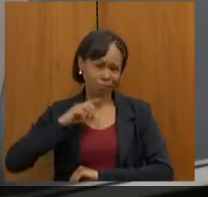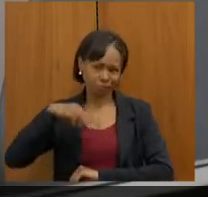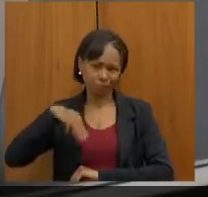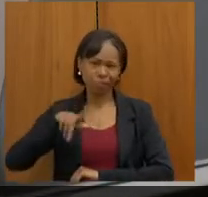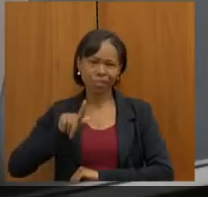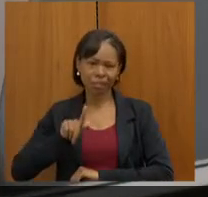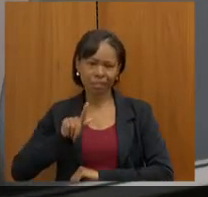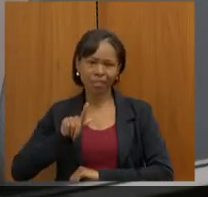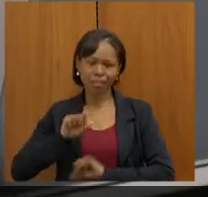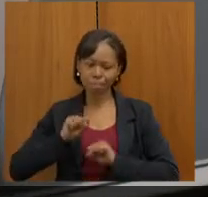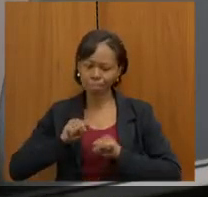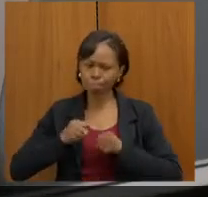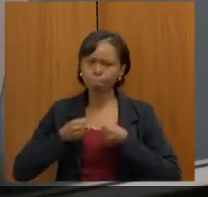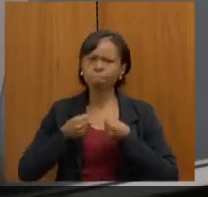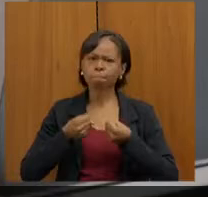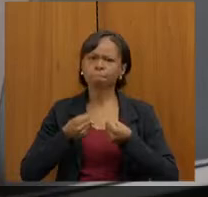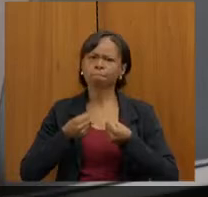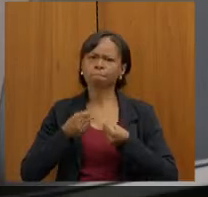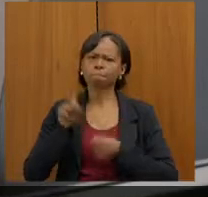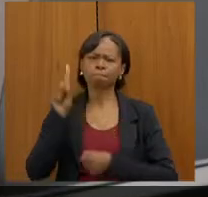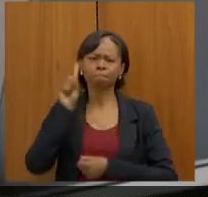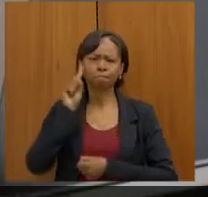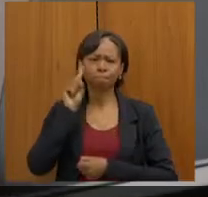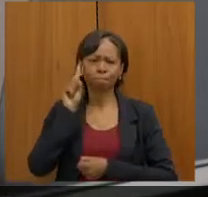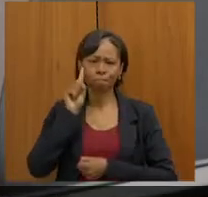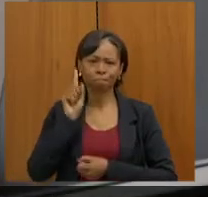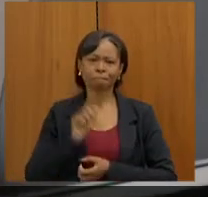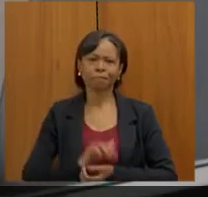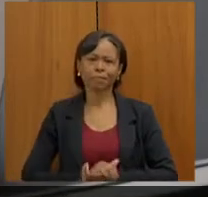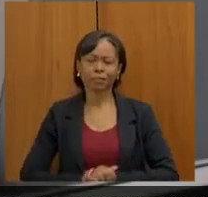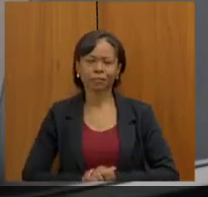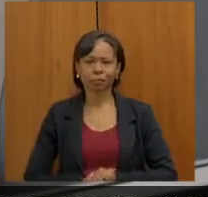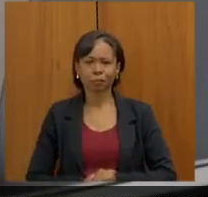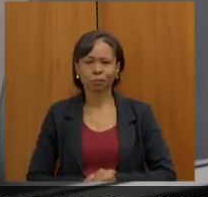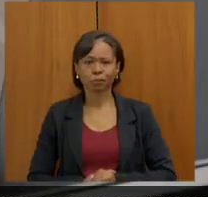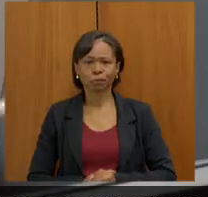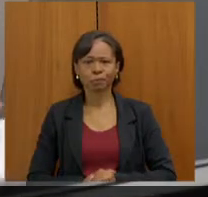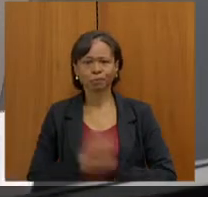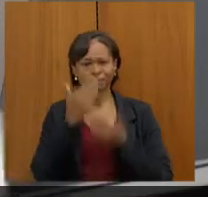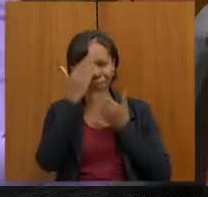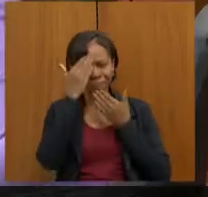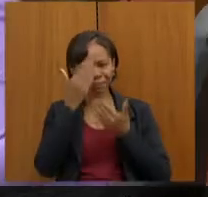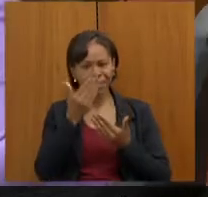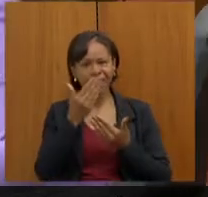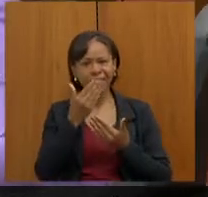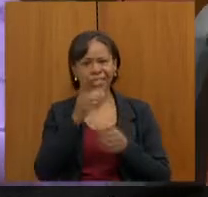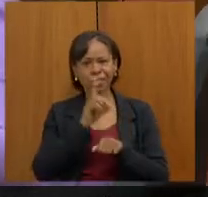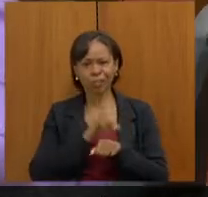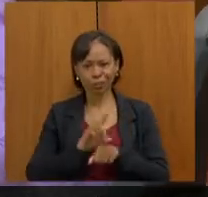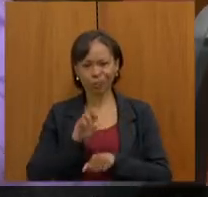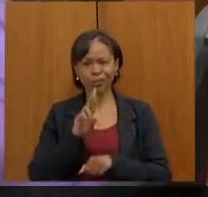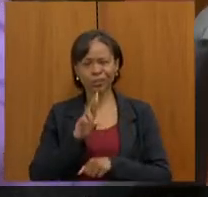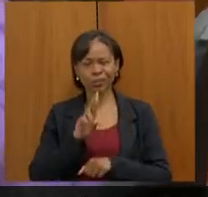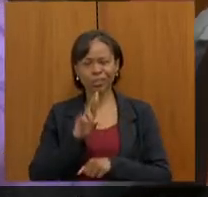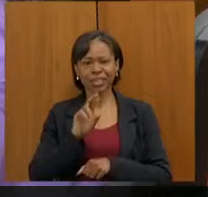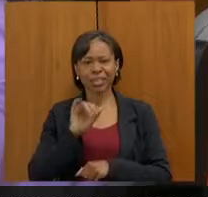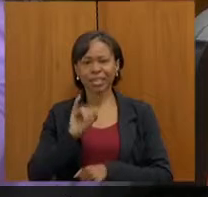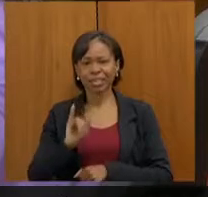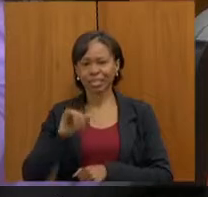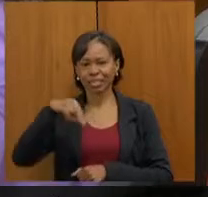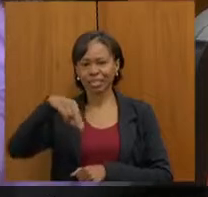enfrentamento de o tornament E aí é muito obrigado Doutora Ingrid